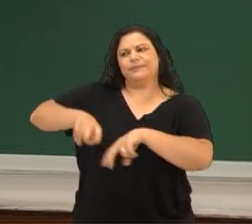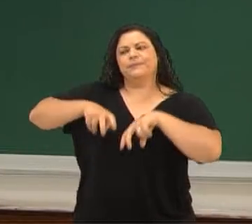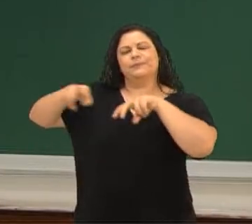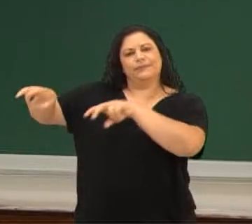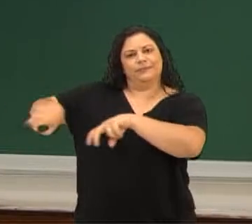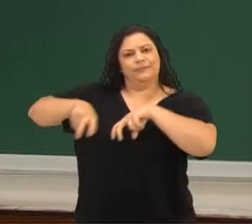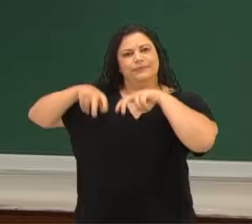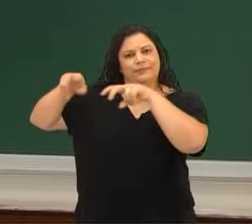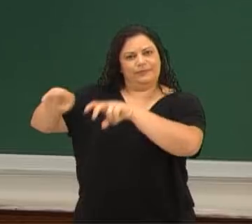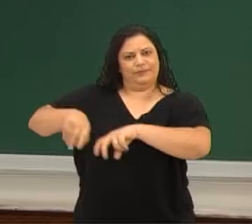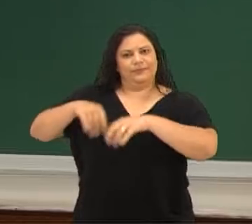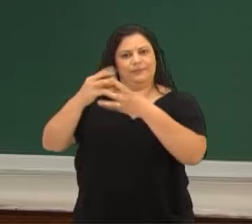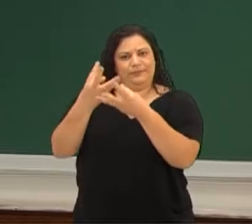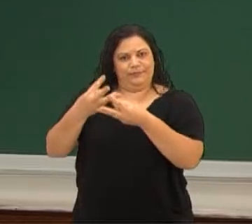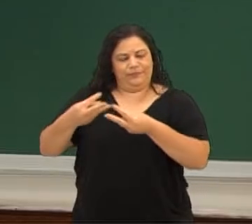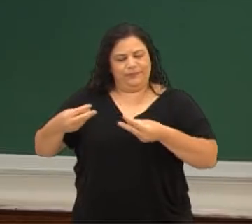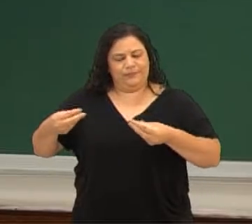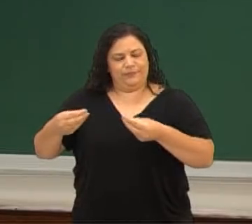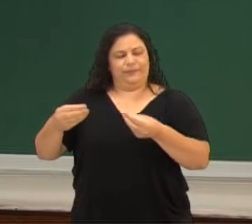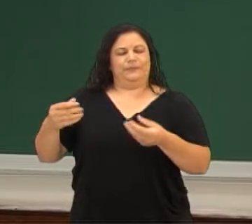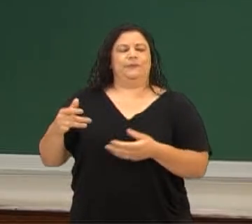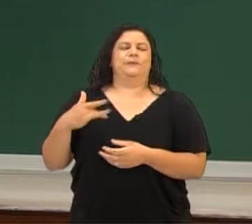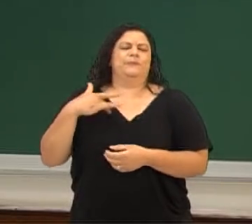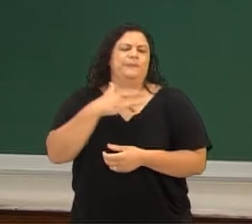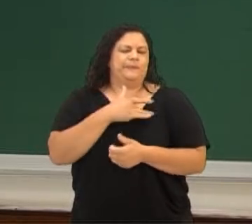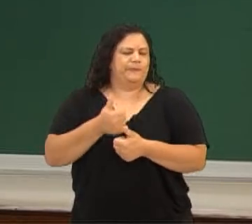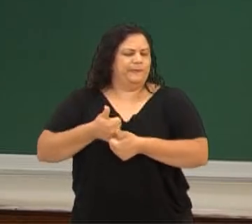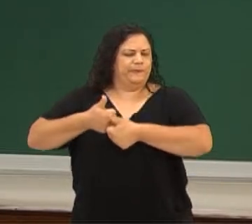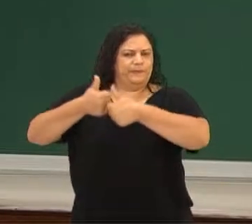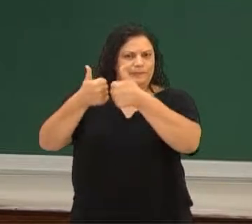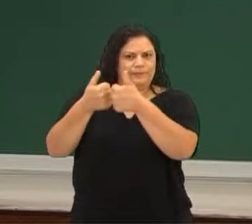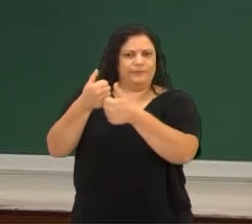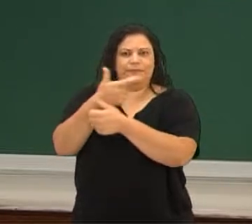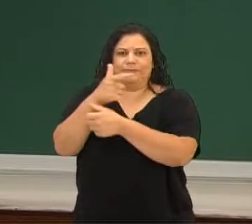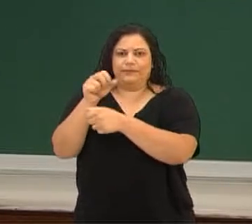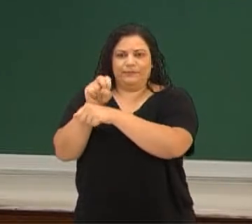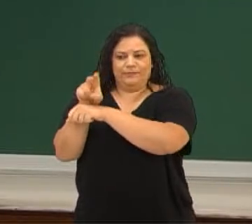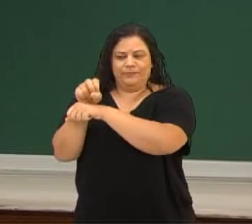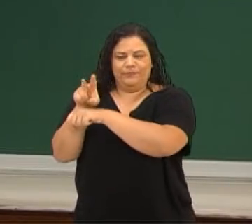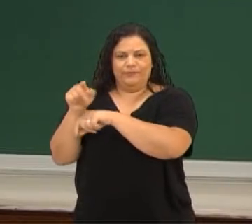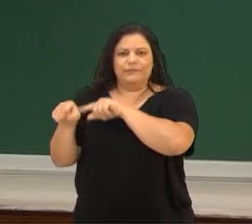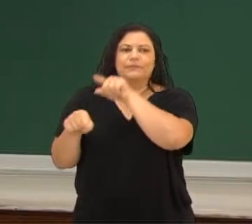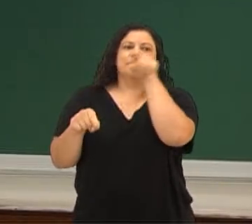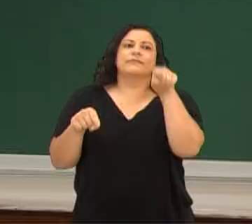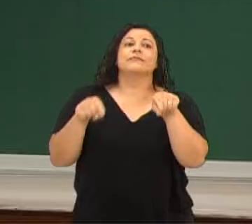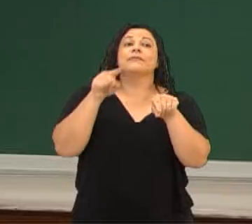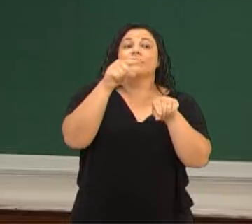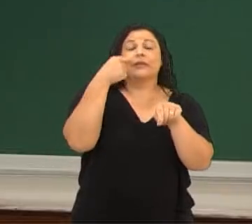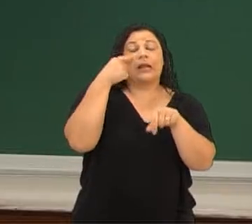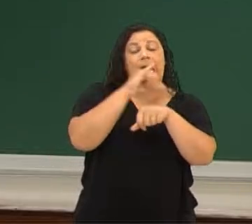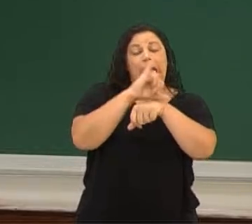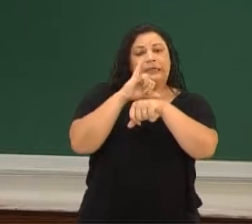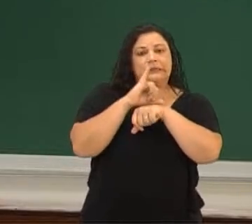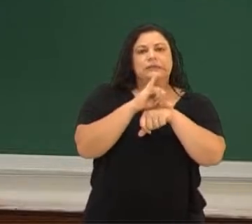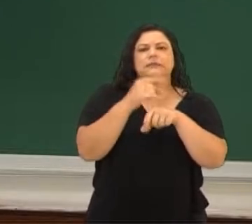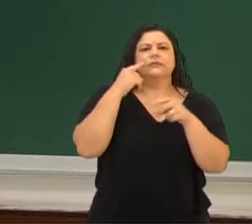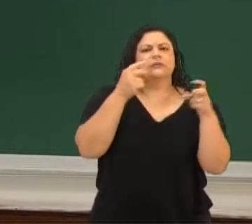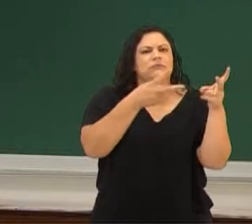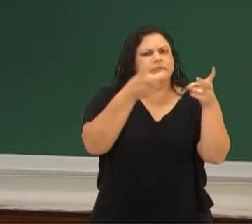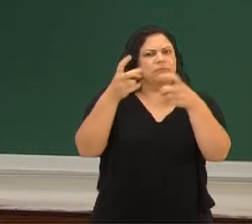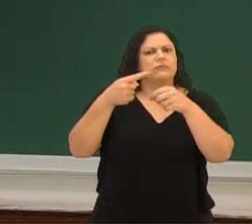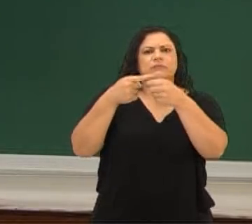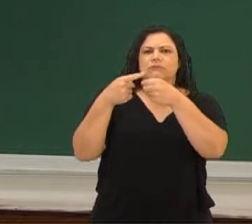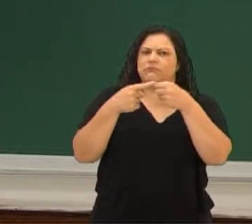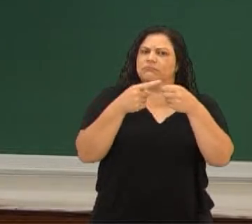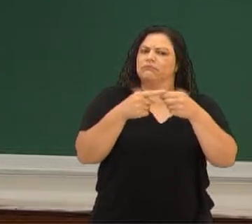tem as áreas urbanizadas. A capital do Quênia, a gente percebe pela paisagem aqui, pelo que a gente consegue enxergar, que é uma